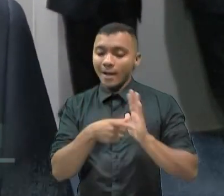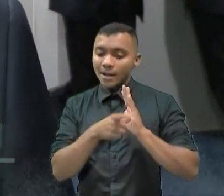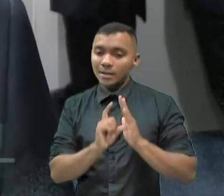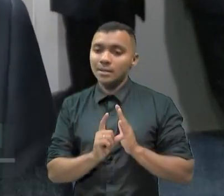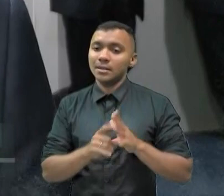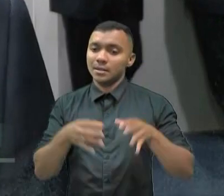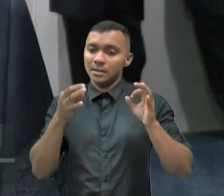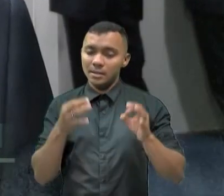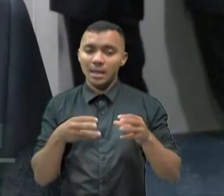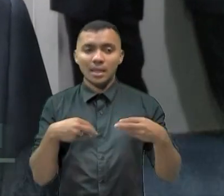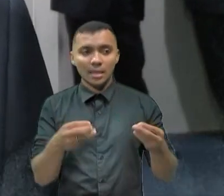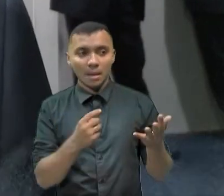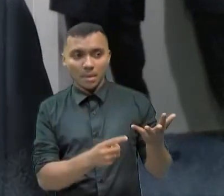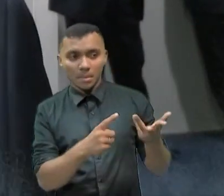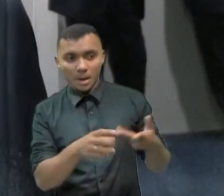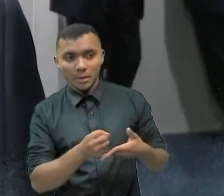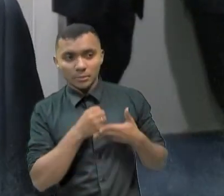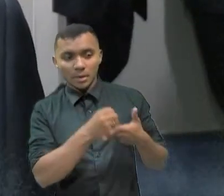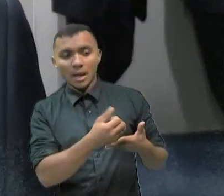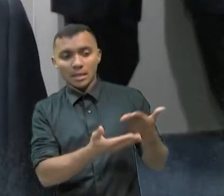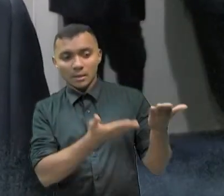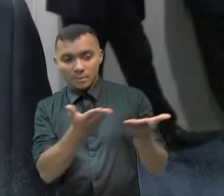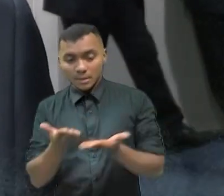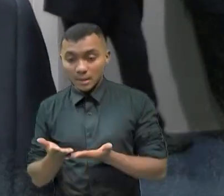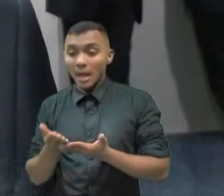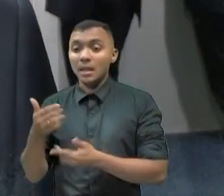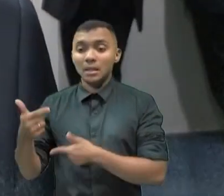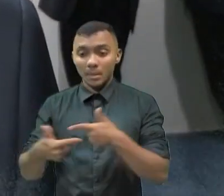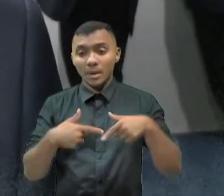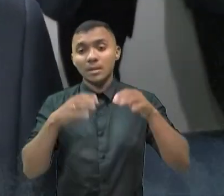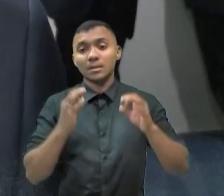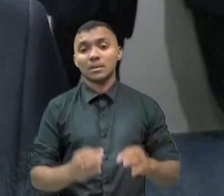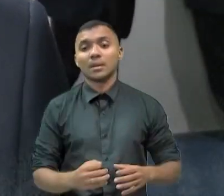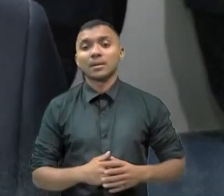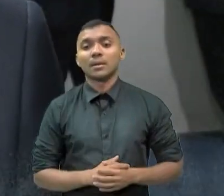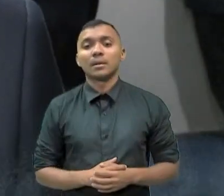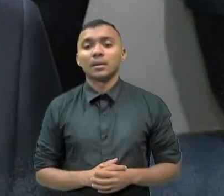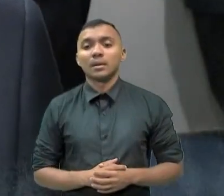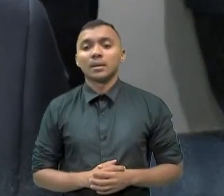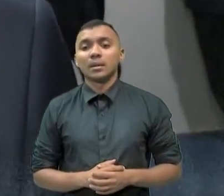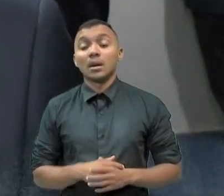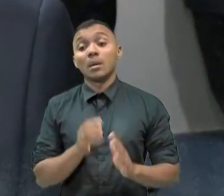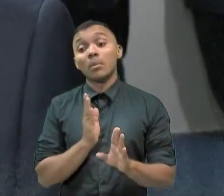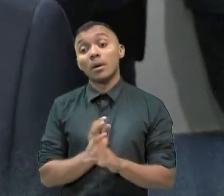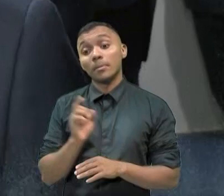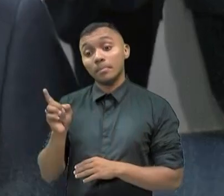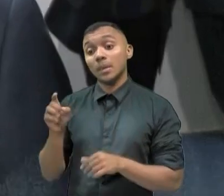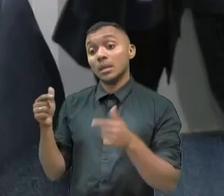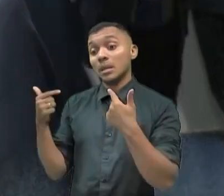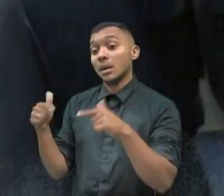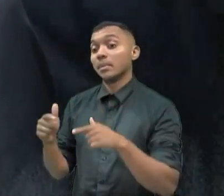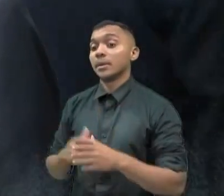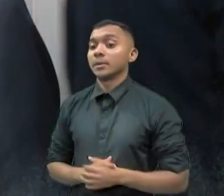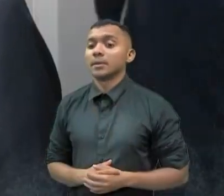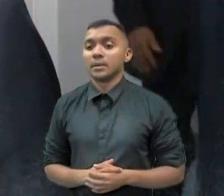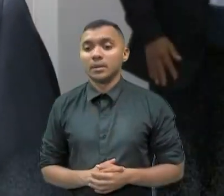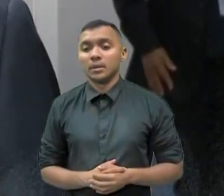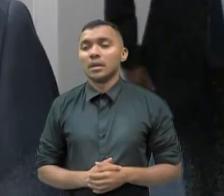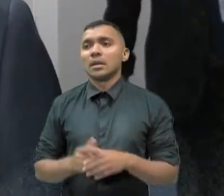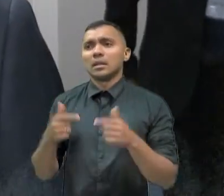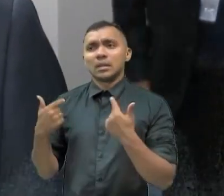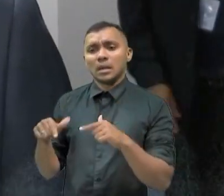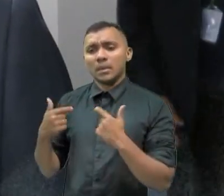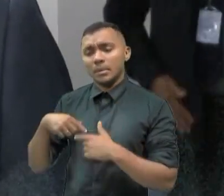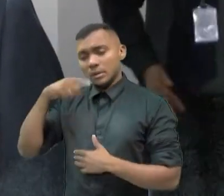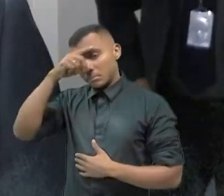mínimas. E a simplificação é uma dessas condições para que aquele trabalhador, e nós estamos falando daquele trabalhador que está lá no chão, está lá na